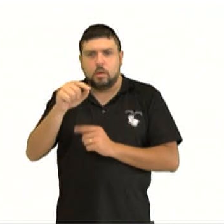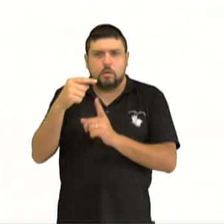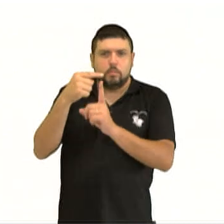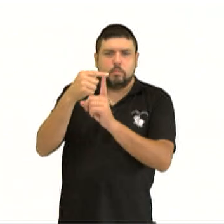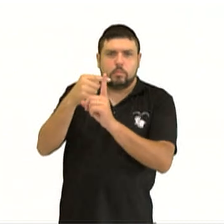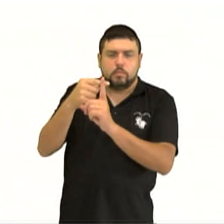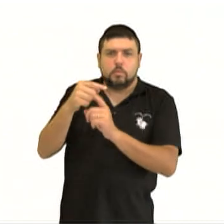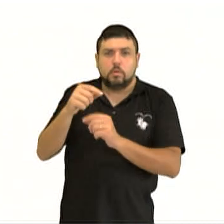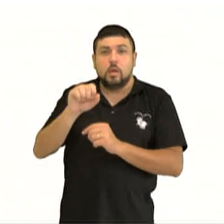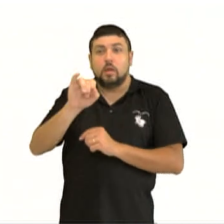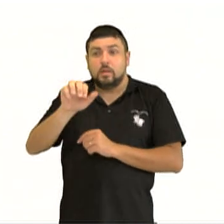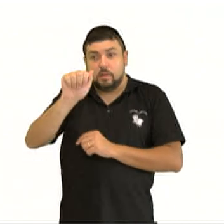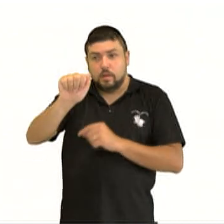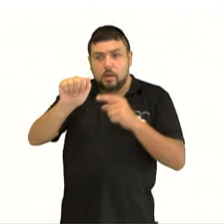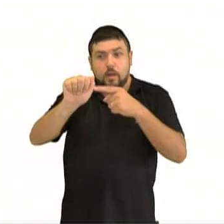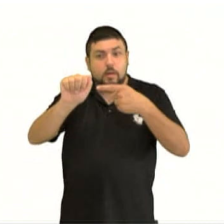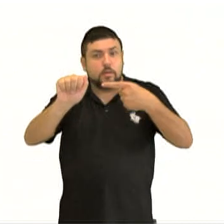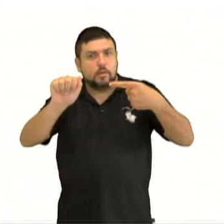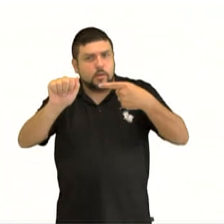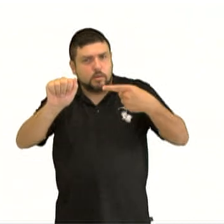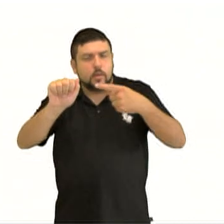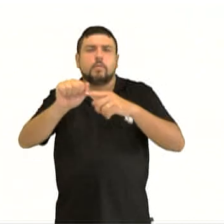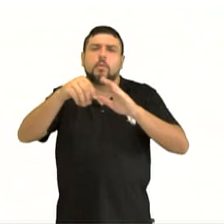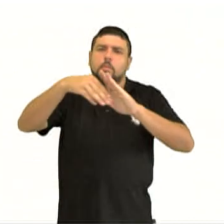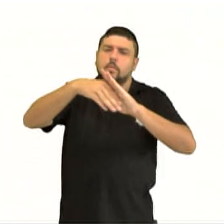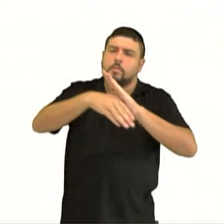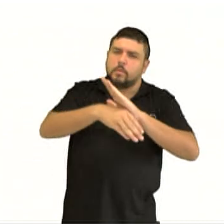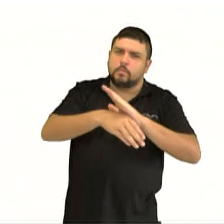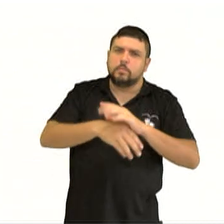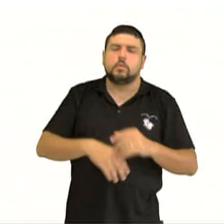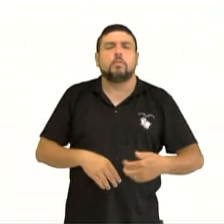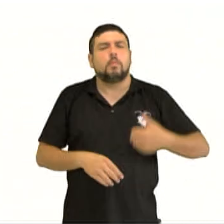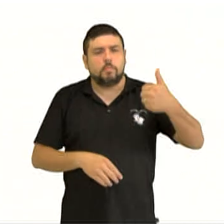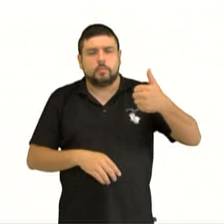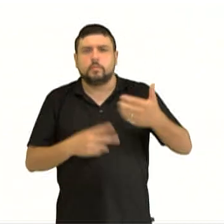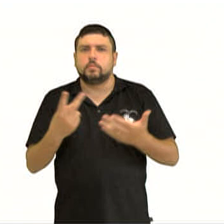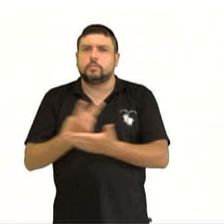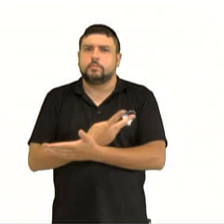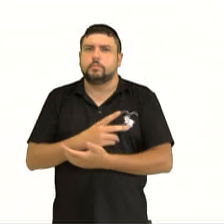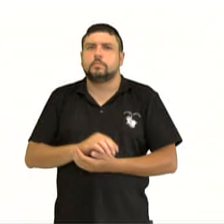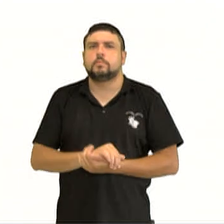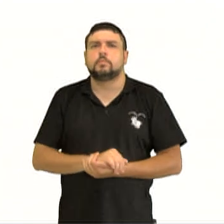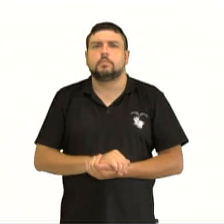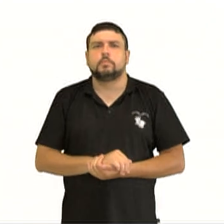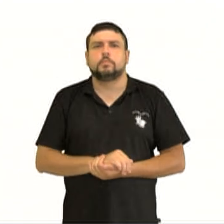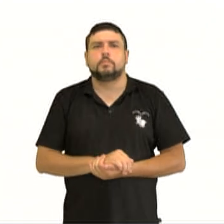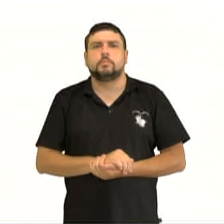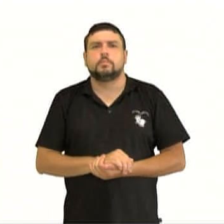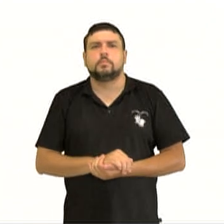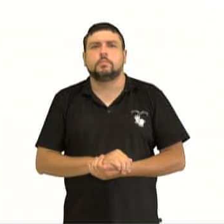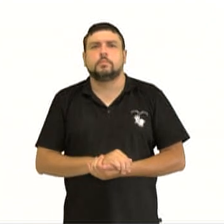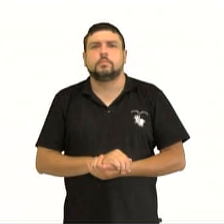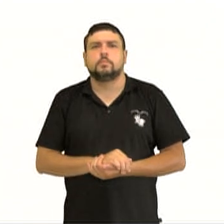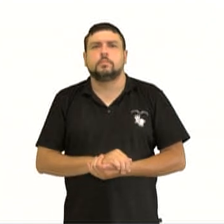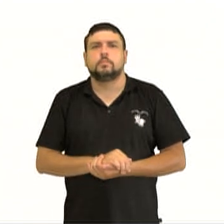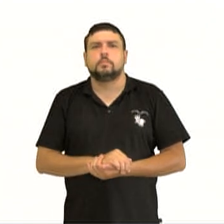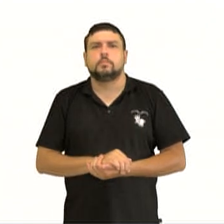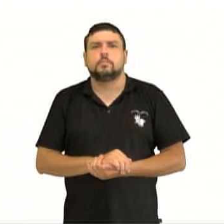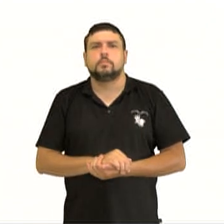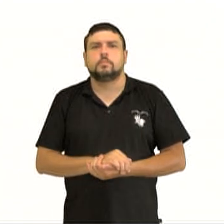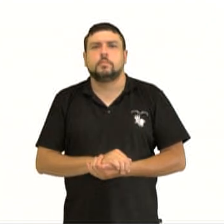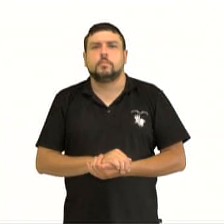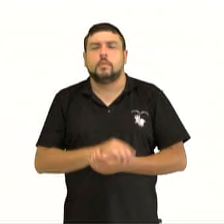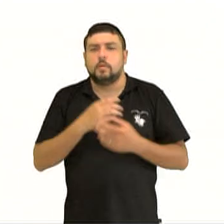decrescente quando A é negativo. Então, falsa a primeira afirmação. Faça uma observaçãozinha do lado, marque que tem que